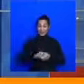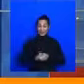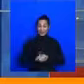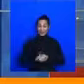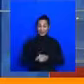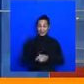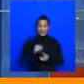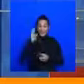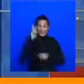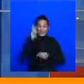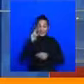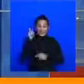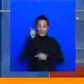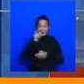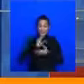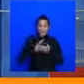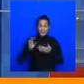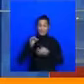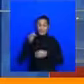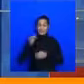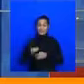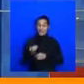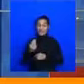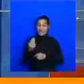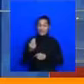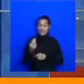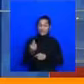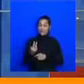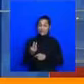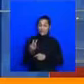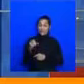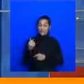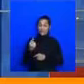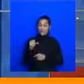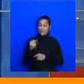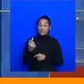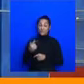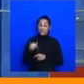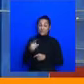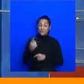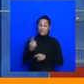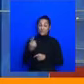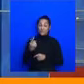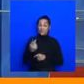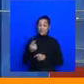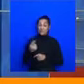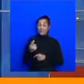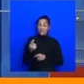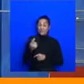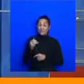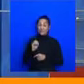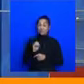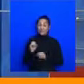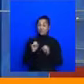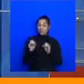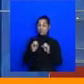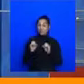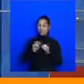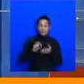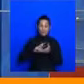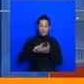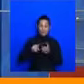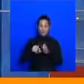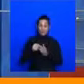44. Lembrando que você concorre a prêmios para acertos de 20, 19, 18, 17, 16, 15 ou nenhum número.